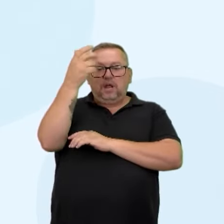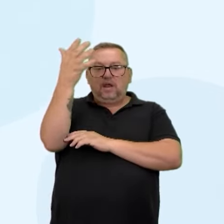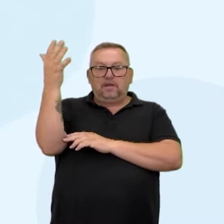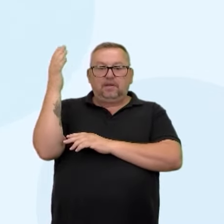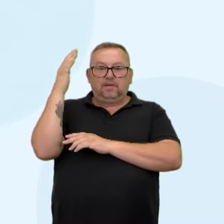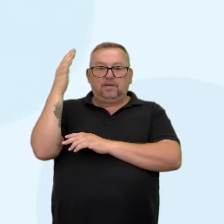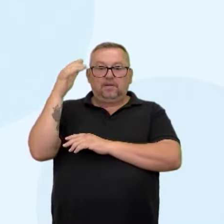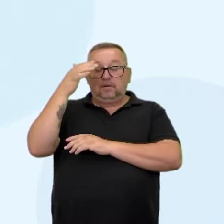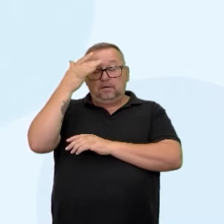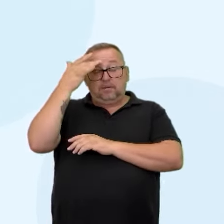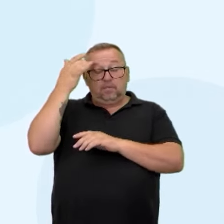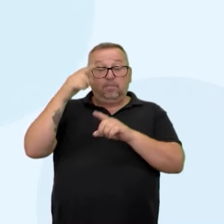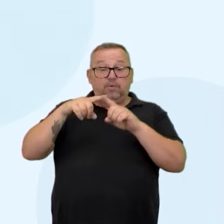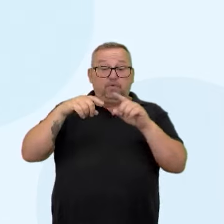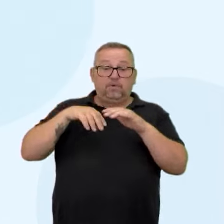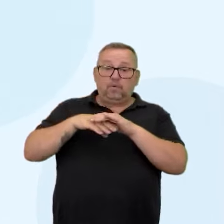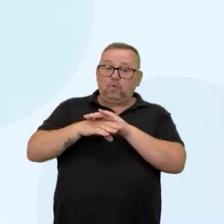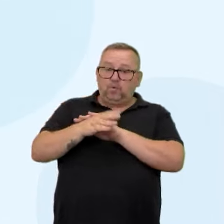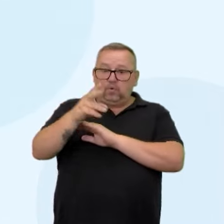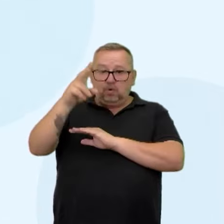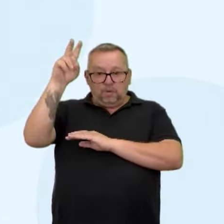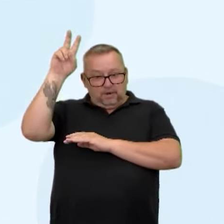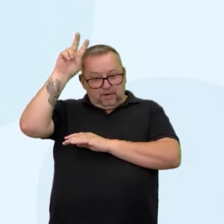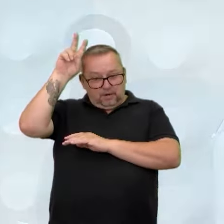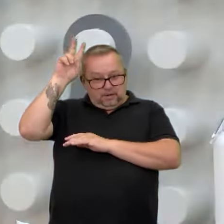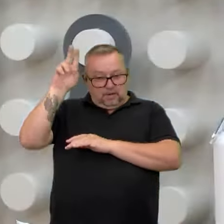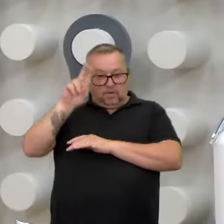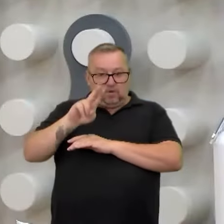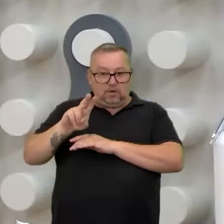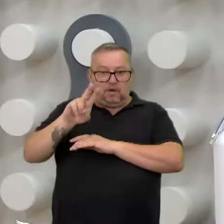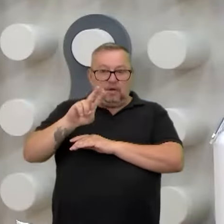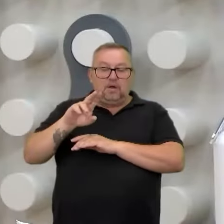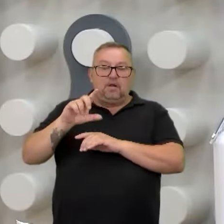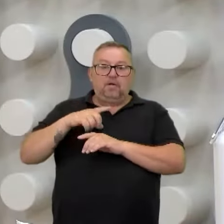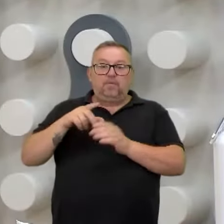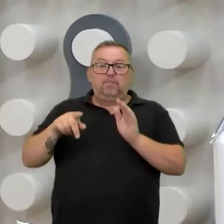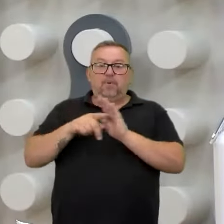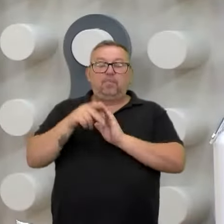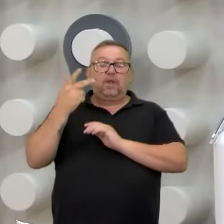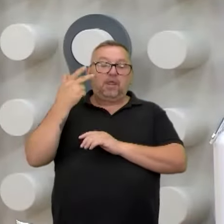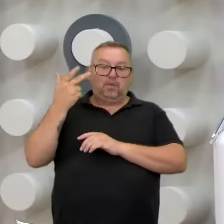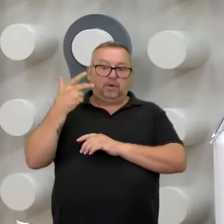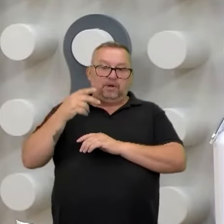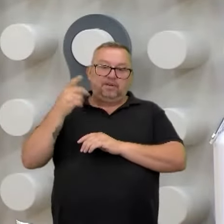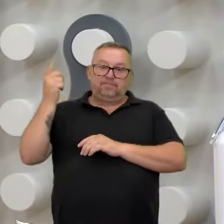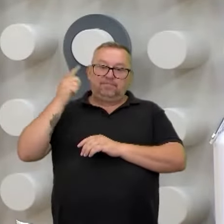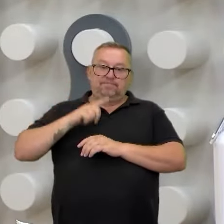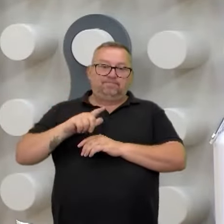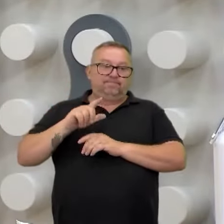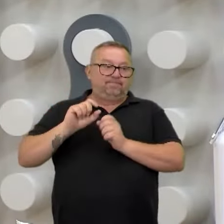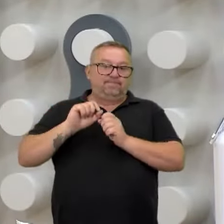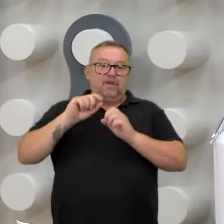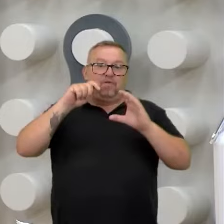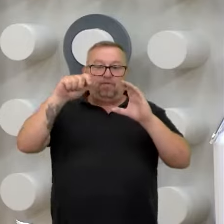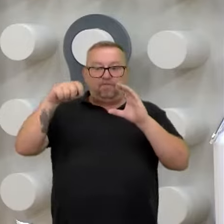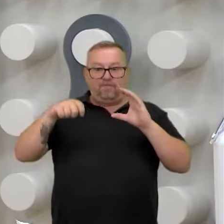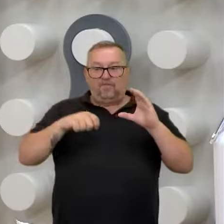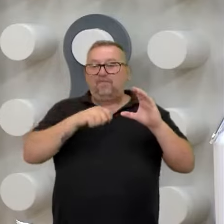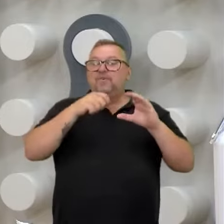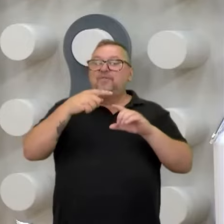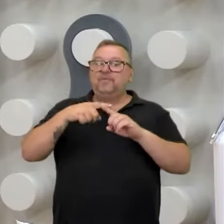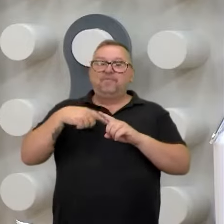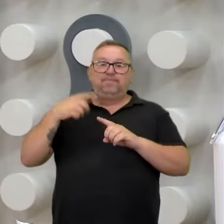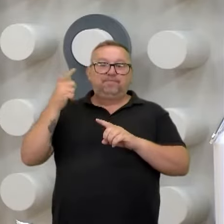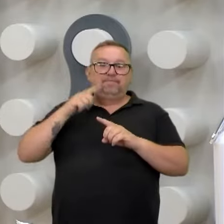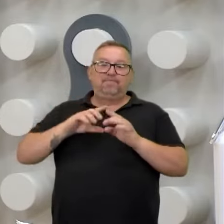Por ser uma tradição indígena, tá? Então eles usam muitos elementos da natureza. Esse eu não consegui o vídeo, porque a